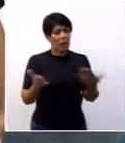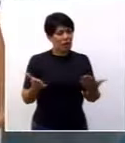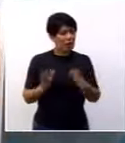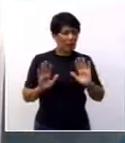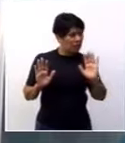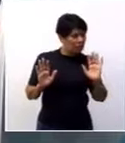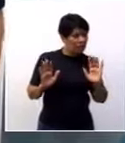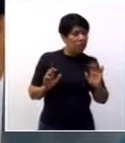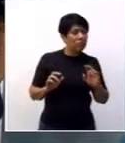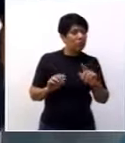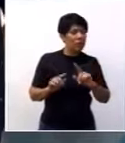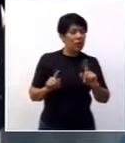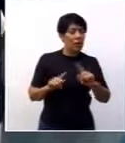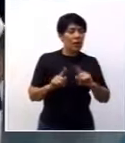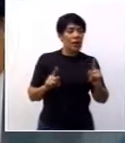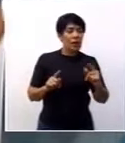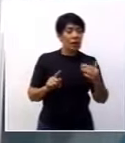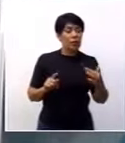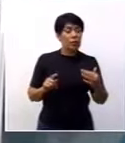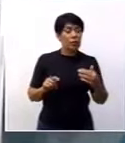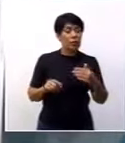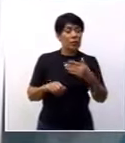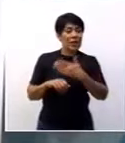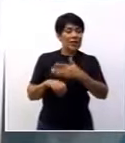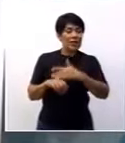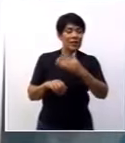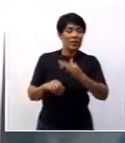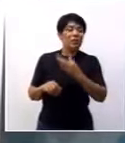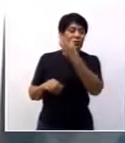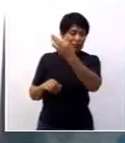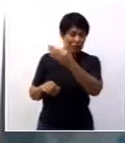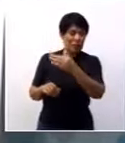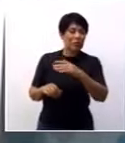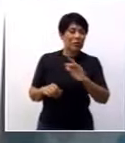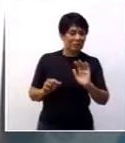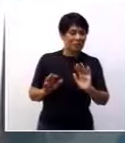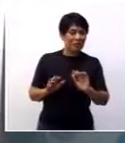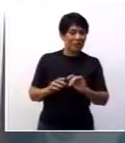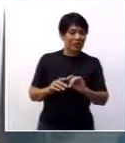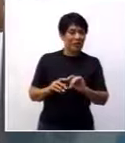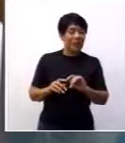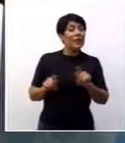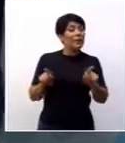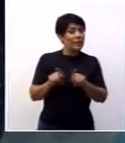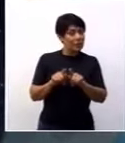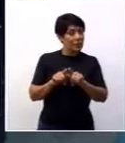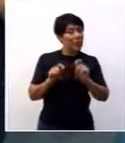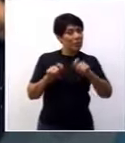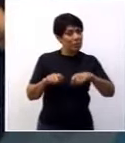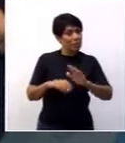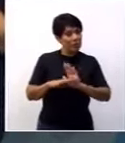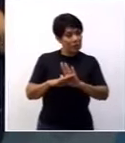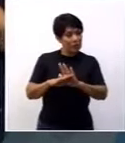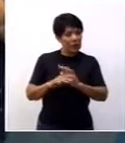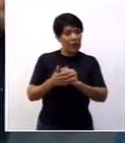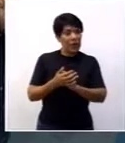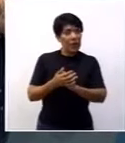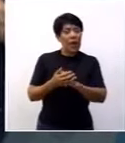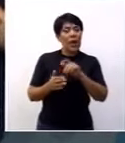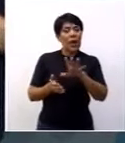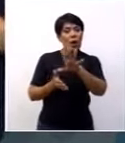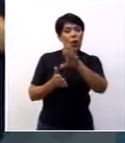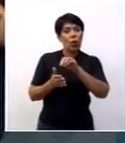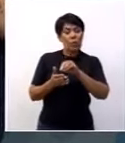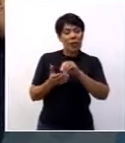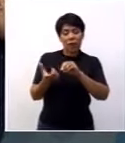mas um próximo exercício que nós vamos fazer, que vai trazer também um quadro, é legal nós darmos um print